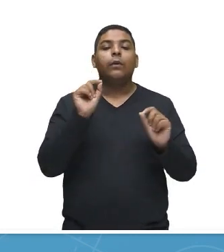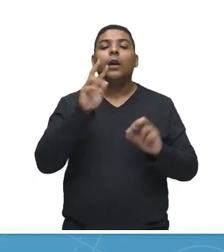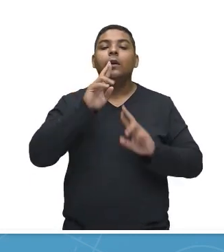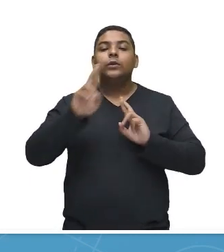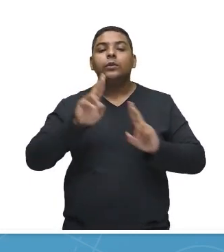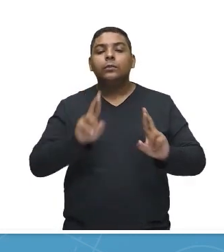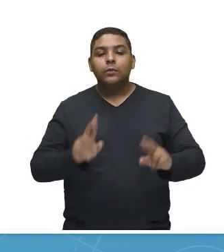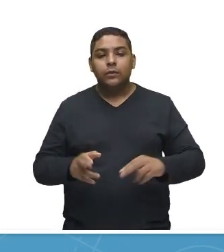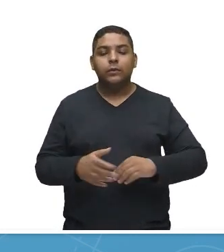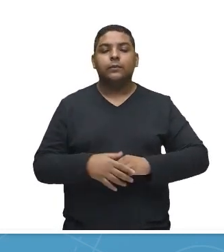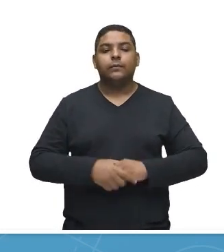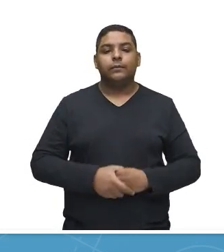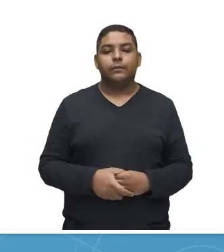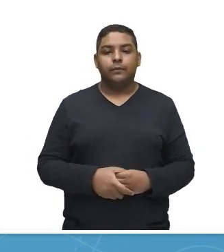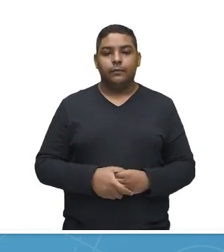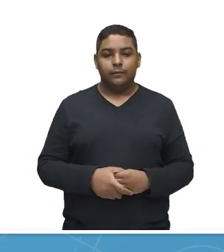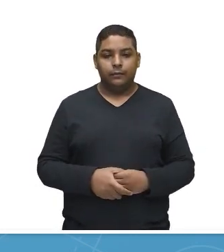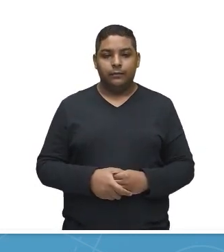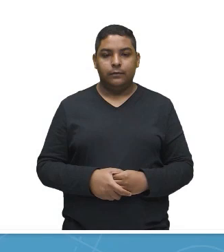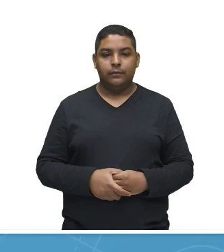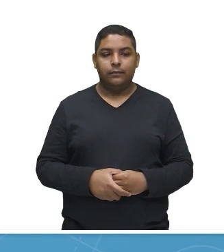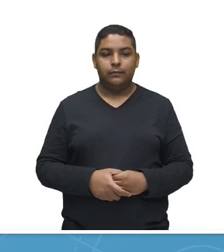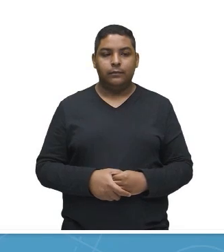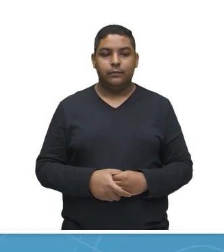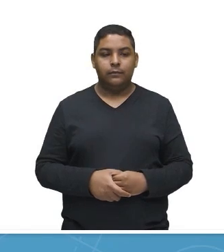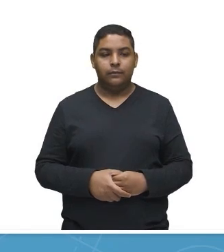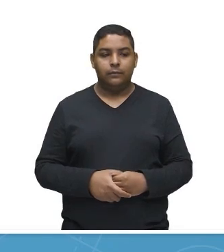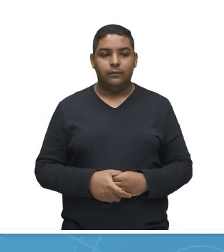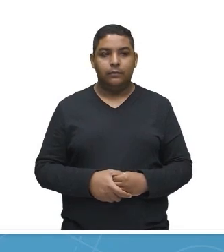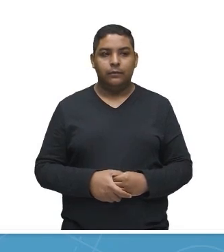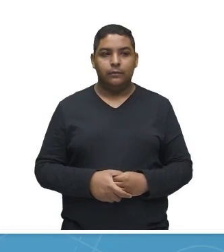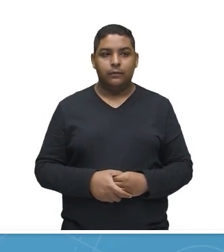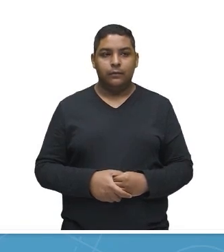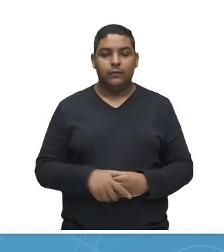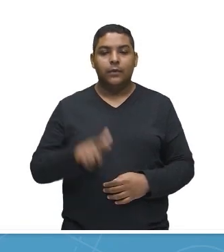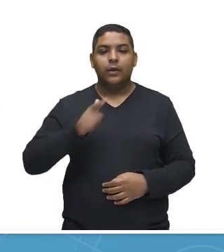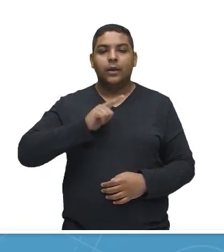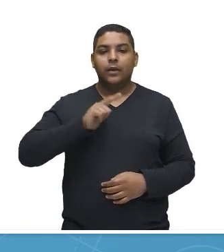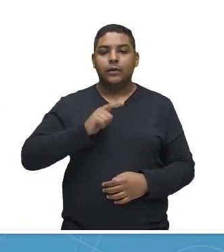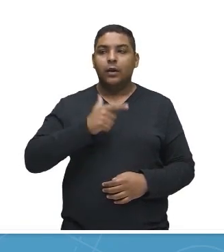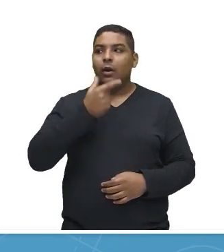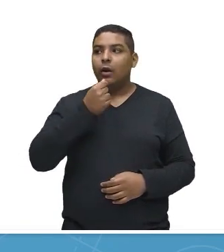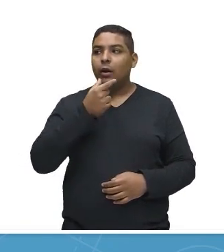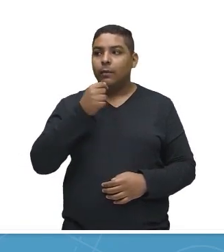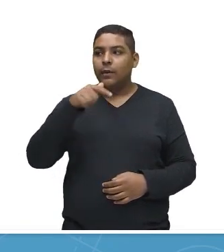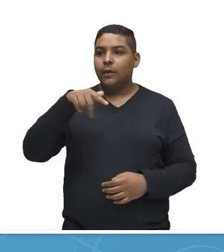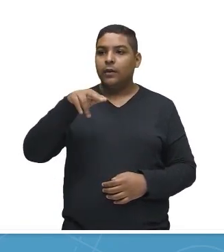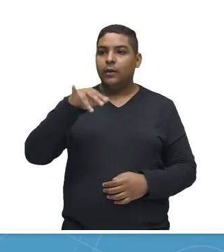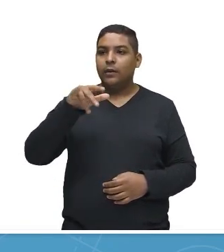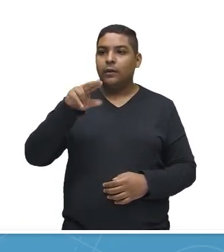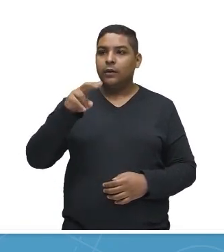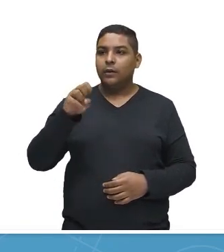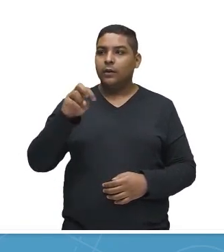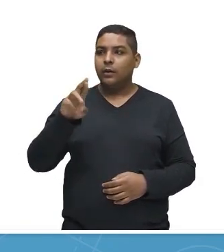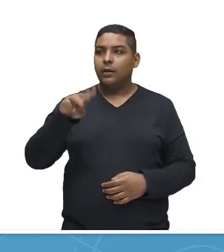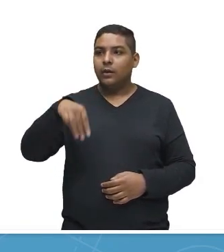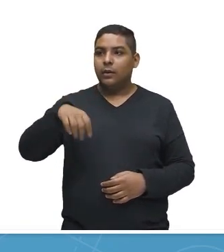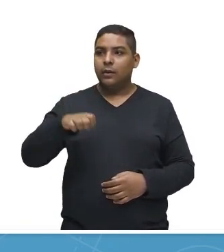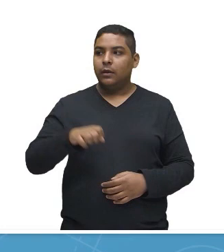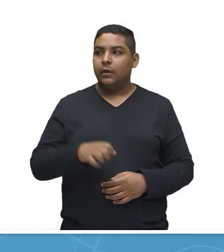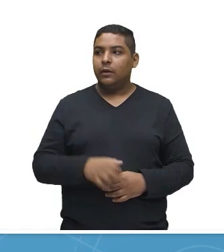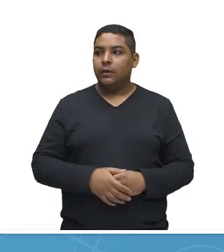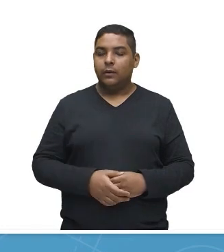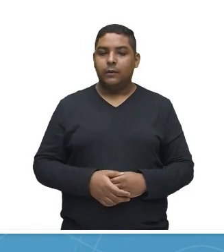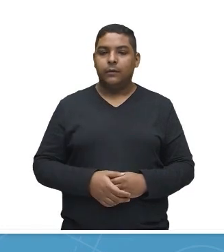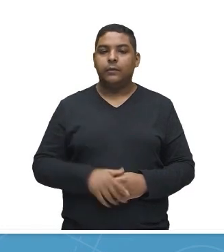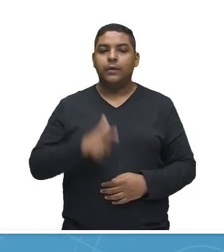responderam. Vamos lá. Então, olha só, nós temos aqui Guilherme, o Cauã, Ana